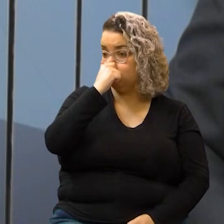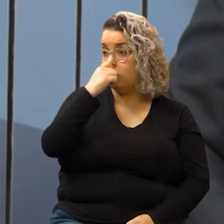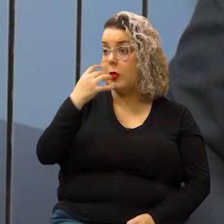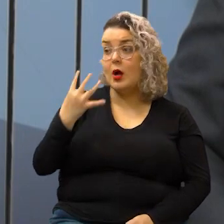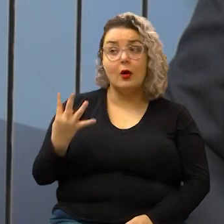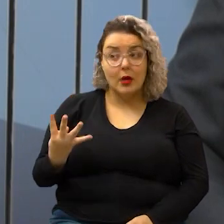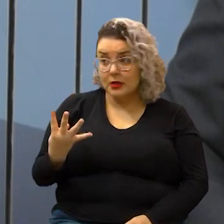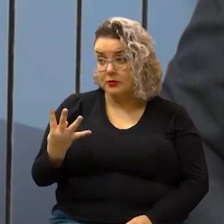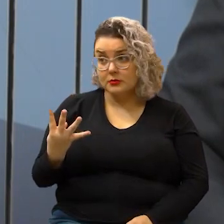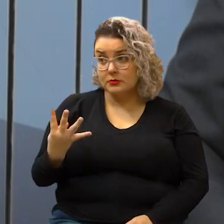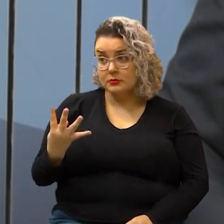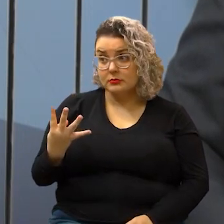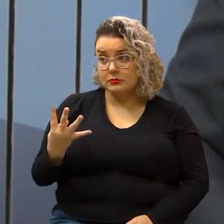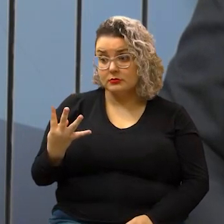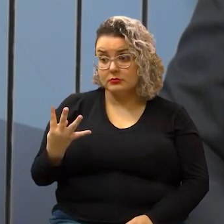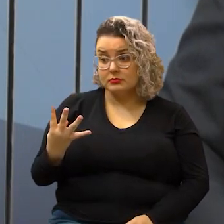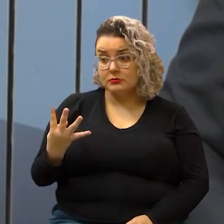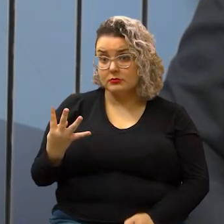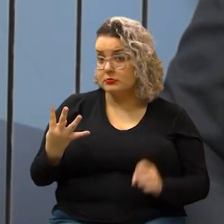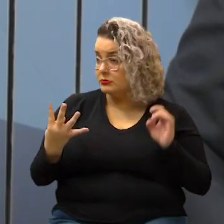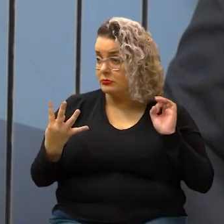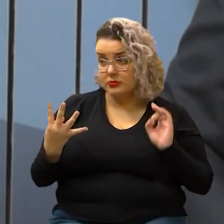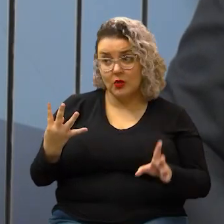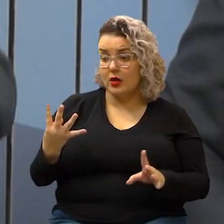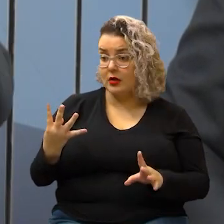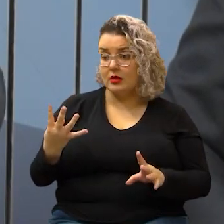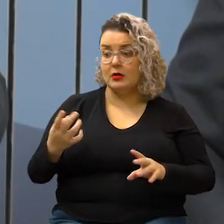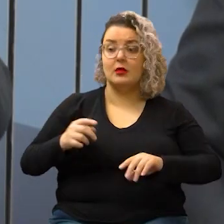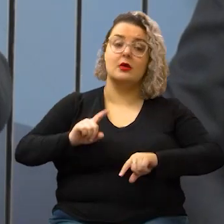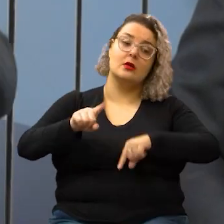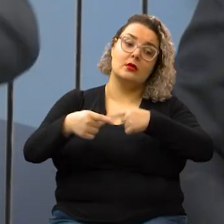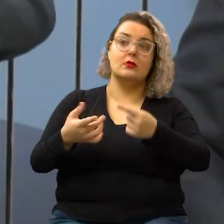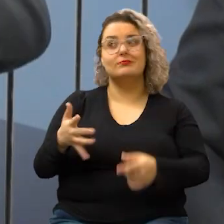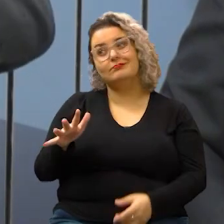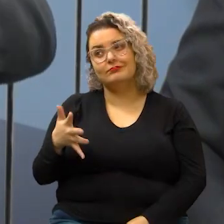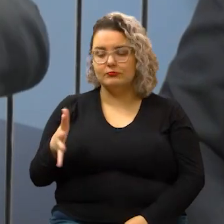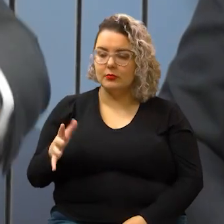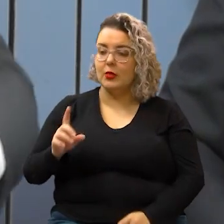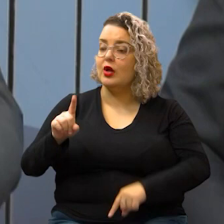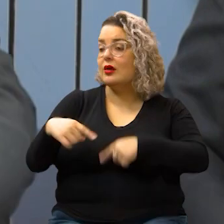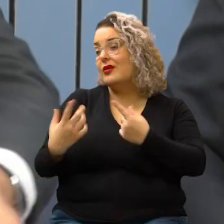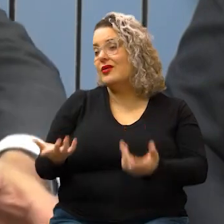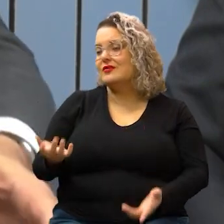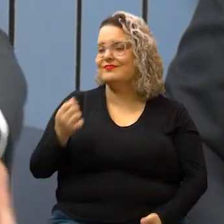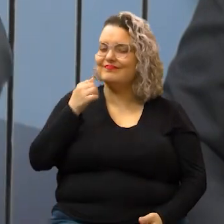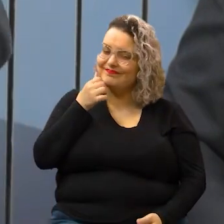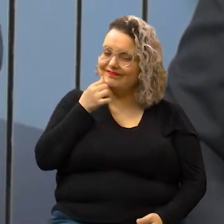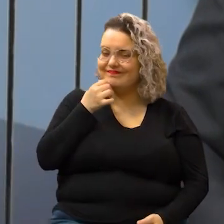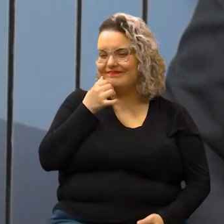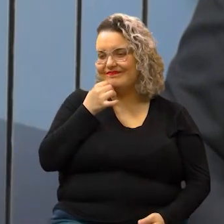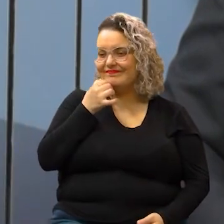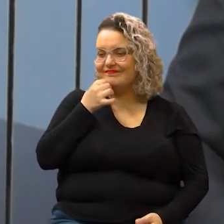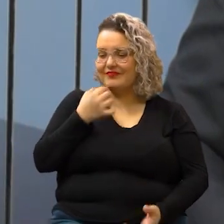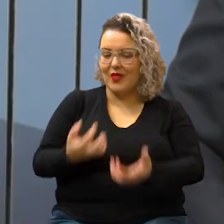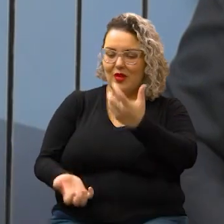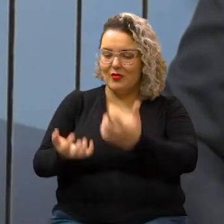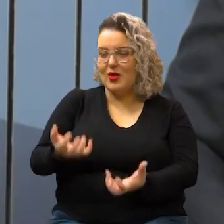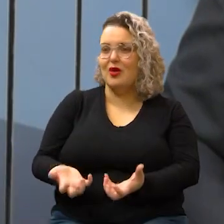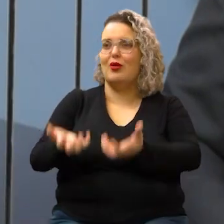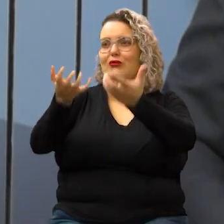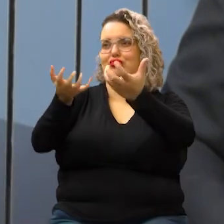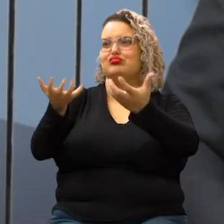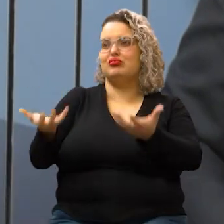4, né? E há tantas outras, mais ou menos, e outras que tomadas pelo mato e tudo mais.